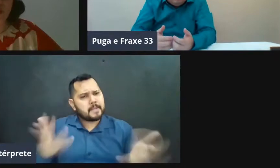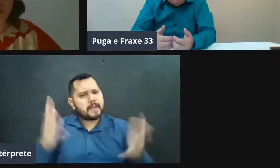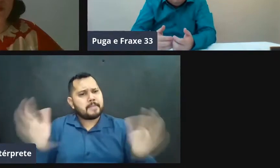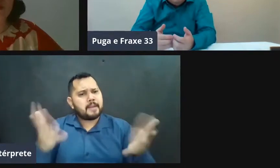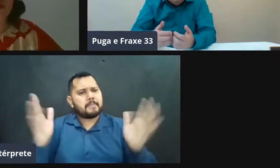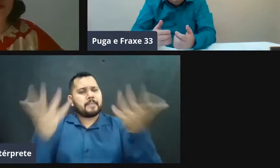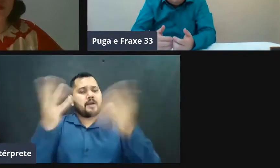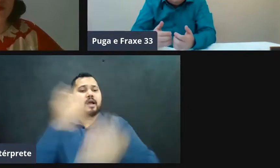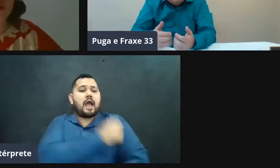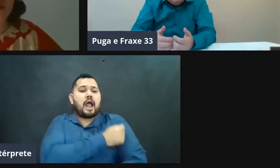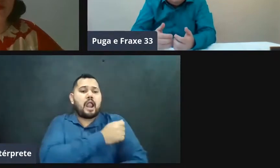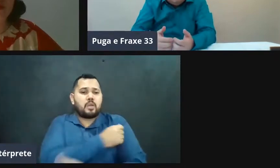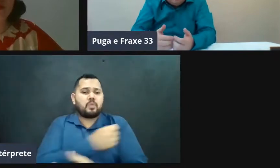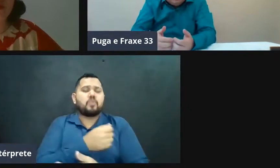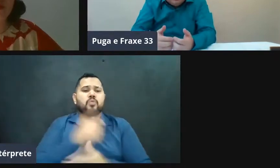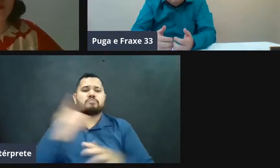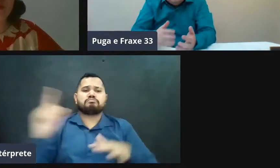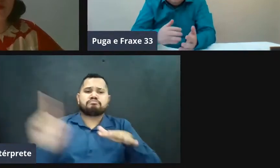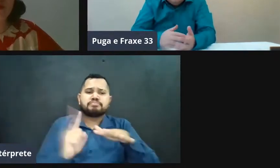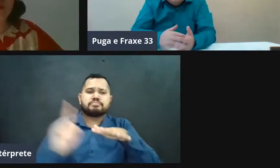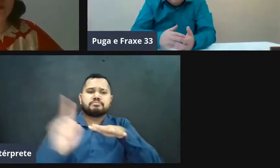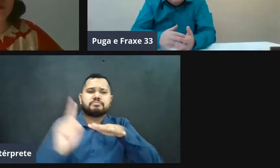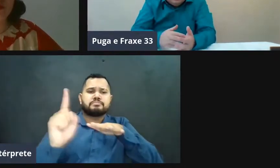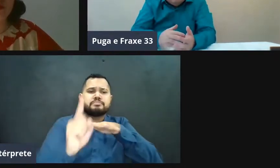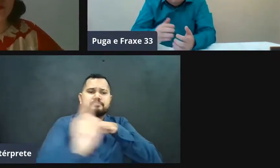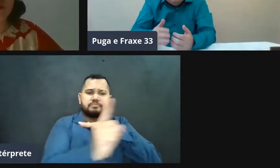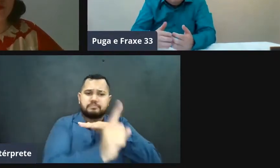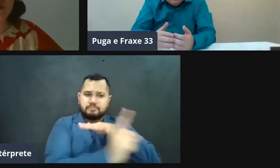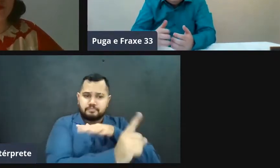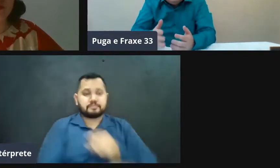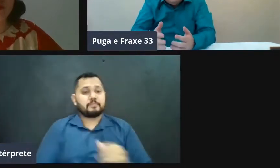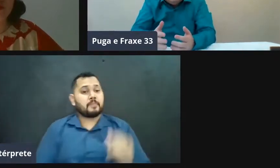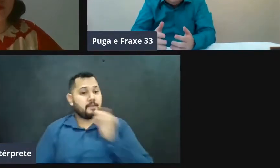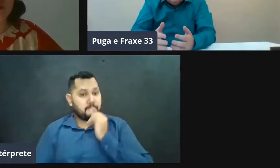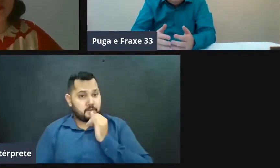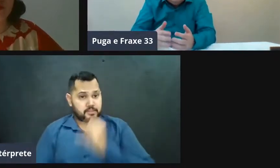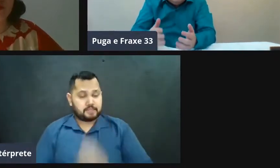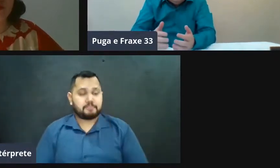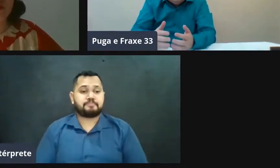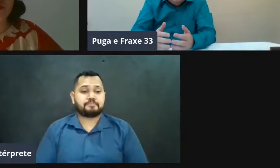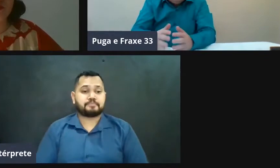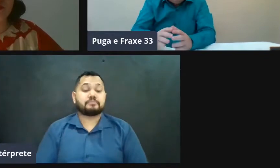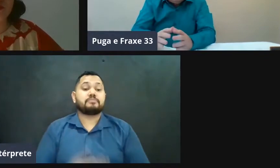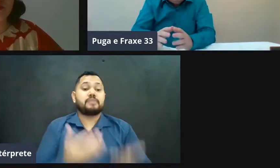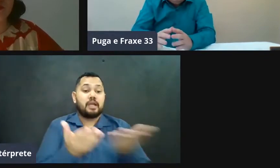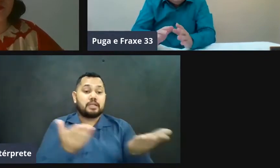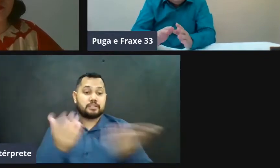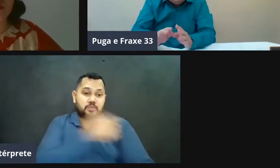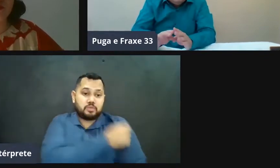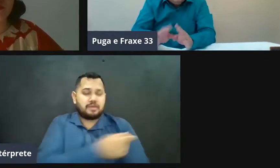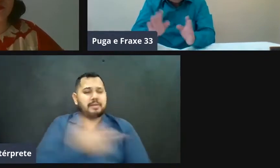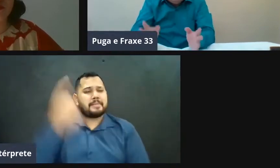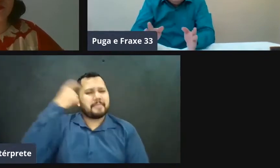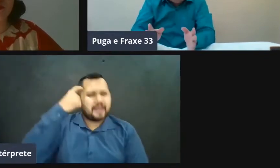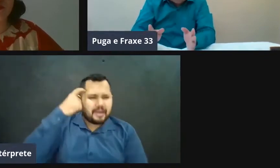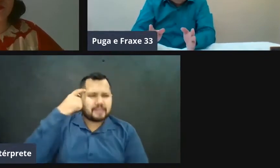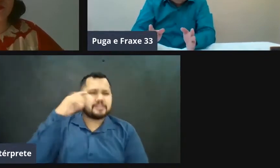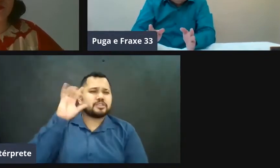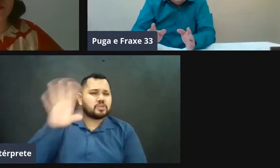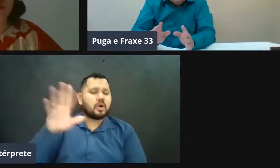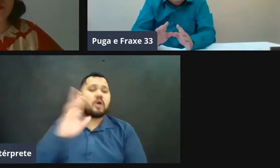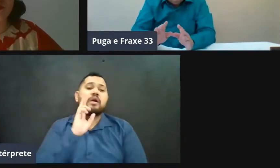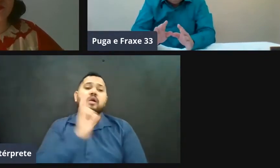desse aluno nos seus respectivos programas. Por exemplo, a assistência estudantil, muita gente pensa que é somente o